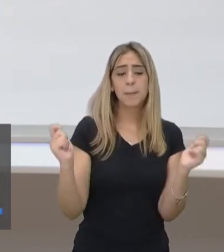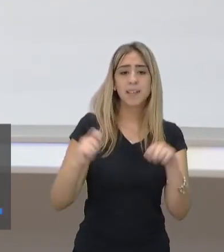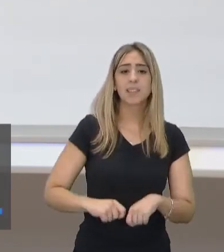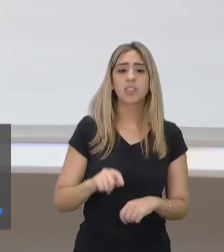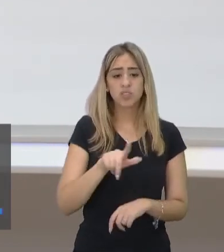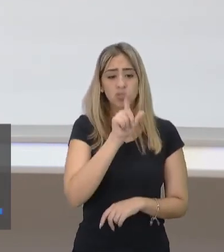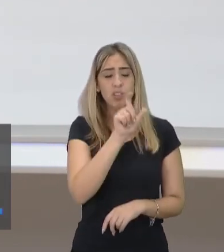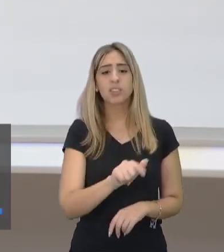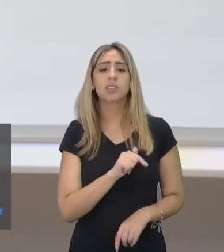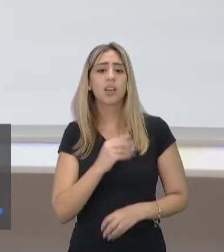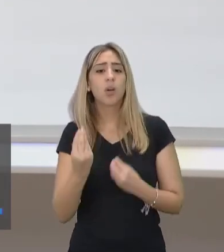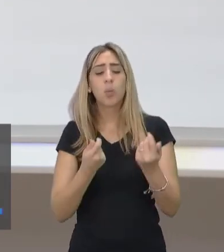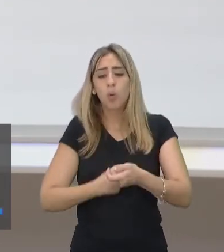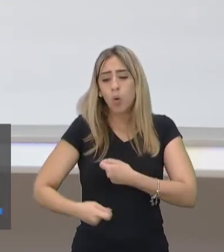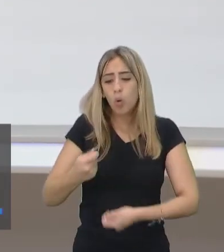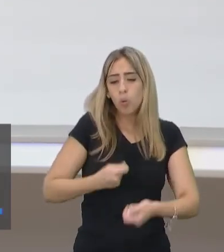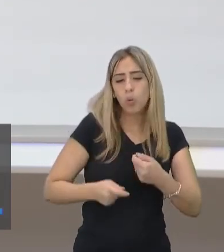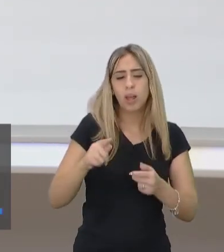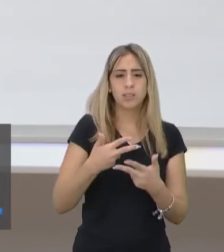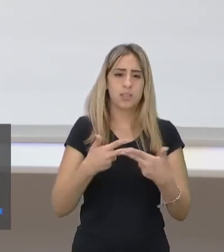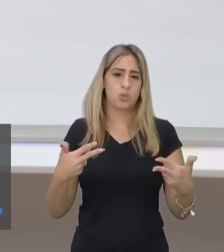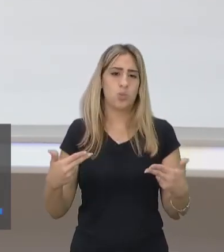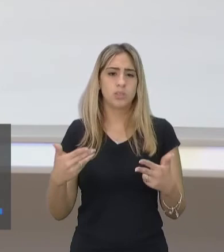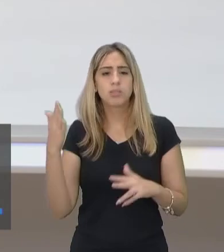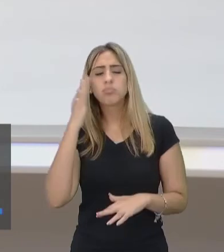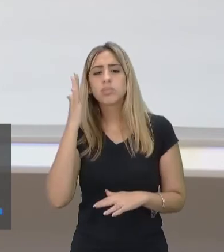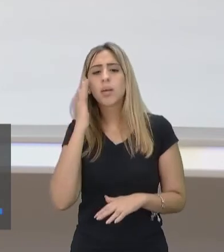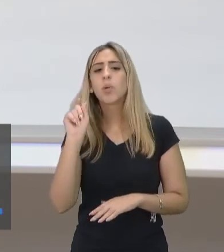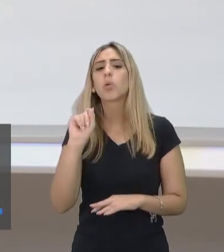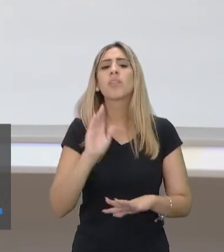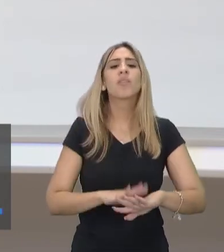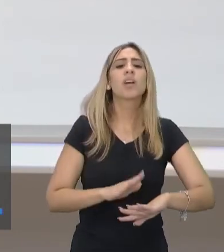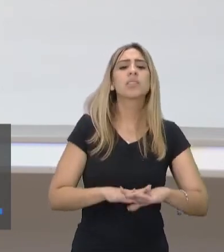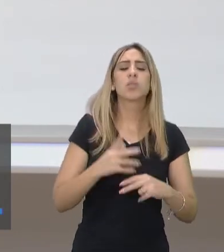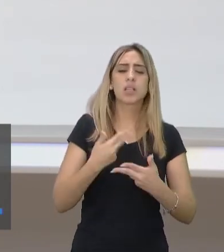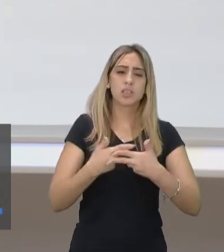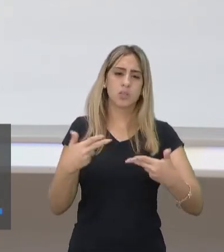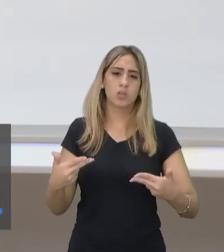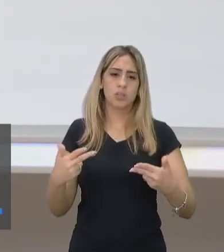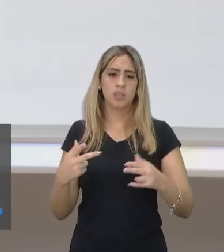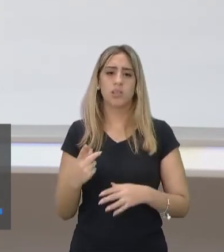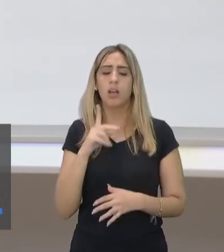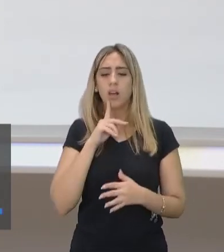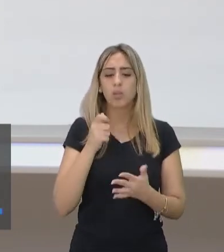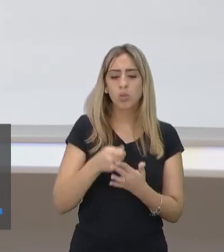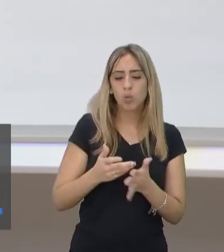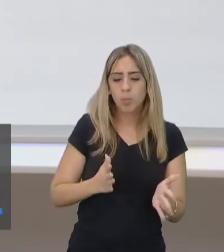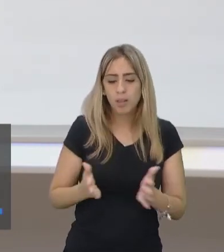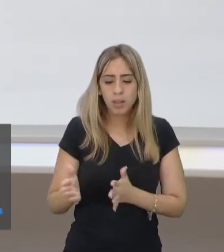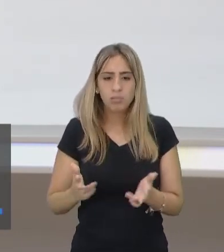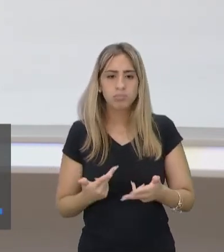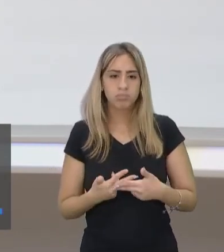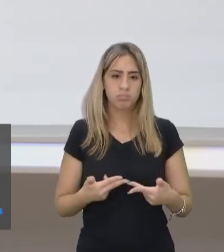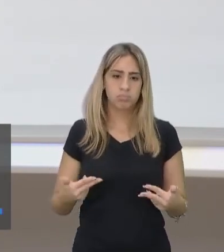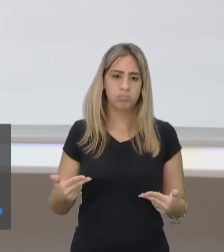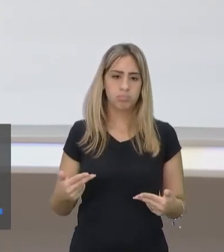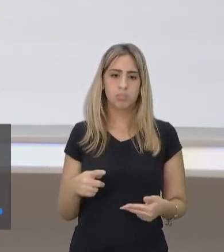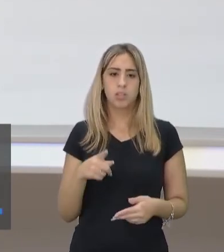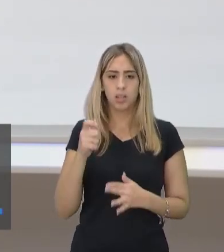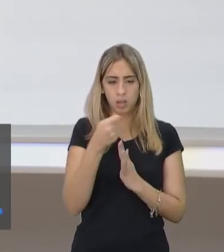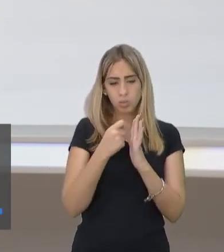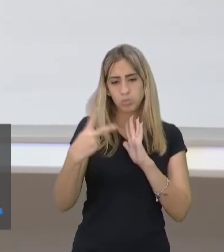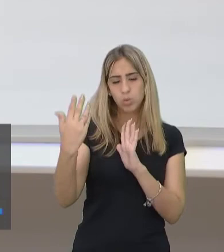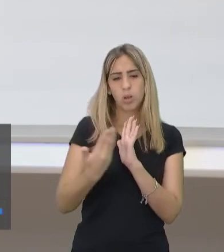capacidade que você tem de controlar essas coisas, de saber o que fazer com essas coisas, dominar essas coisas. Então, anota